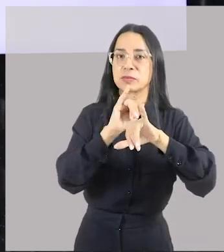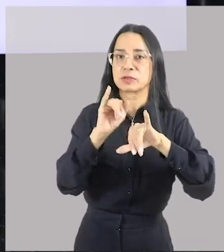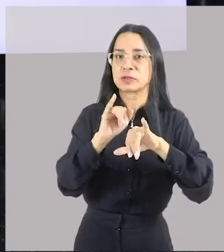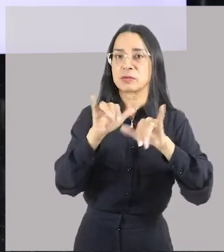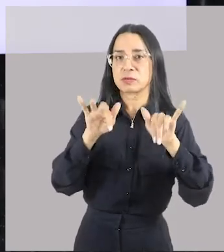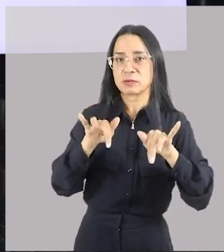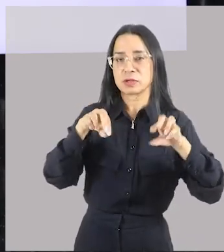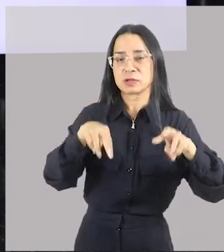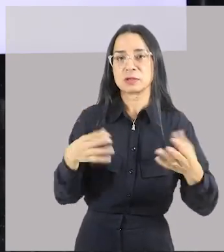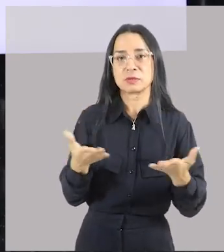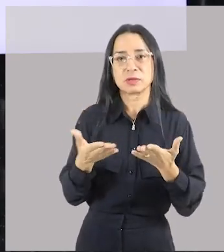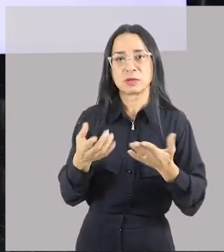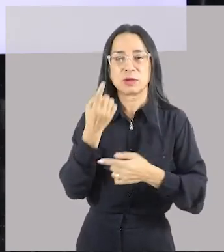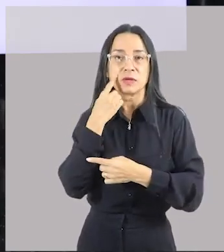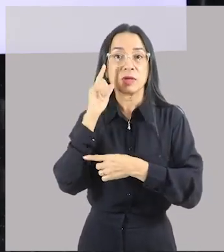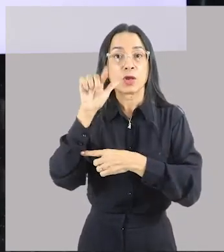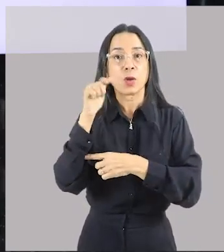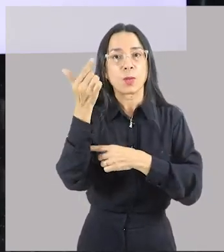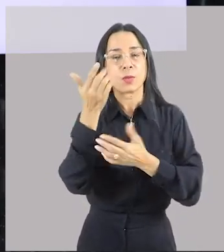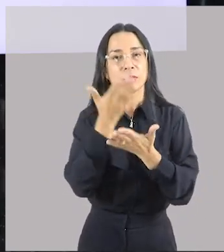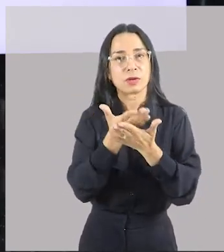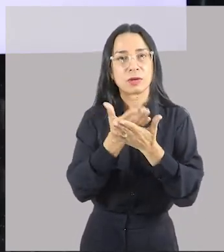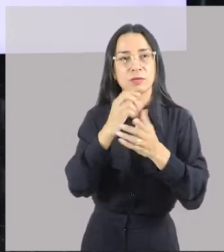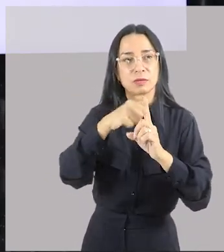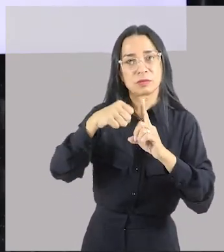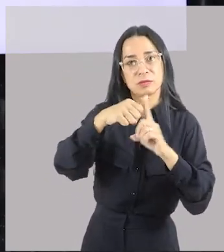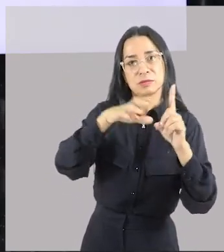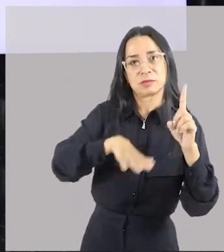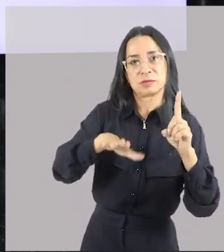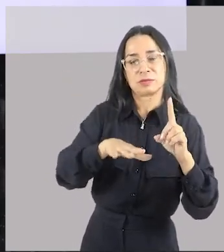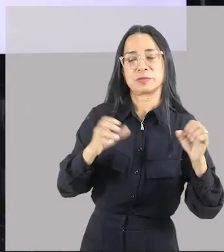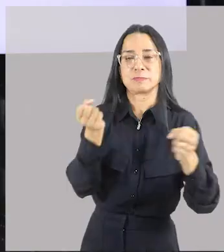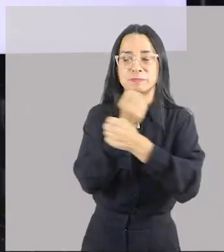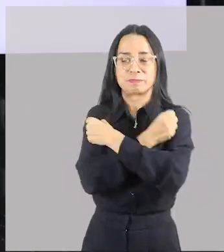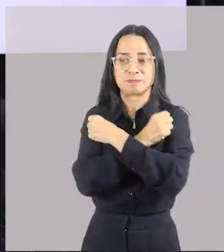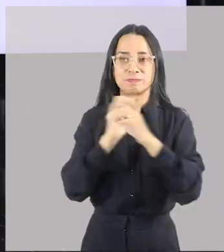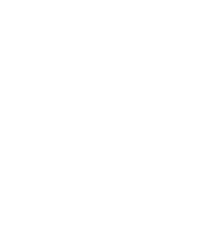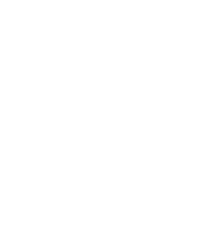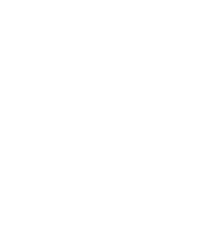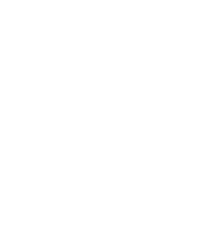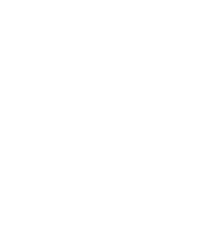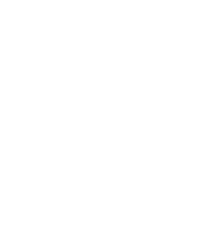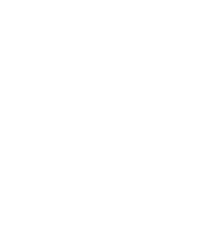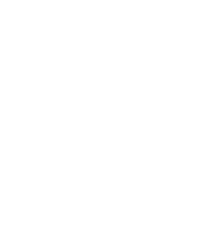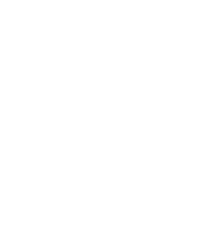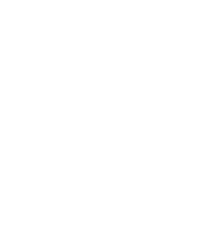a gente fica por aqui e a gente se vê numa próxima aula de Sociologia. Um abraço a todos, tchau, tchau.